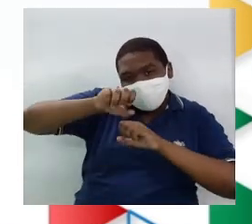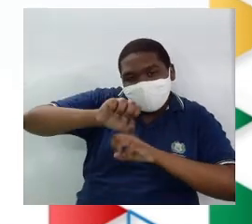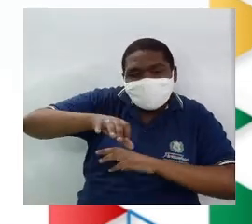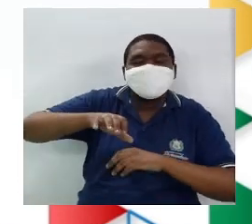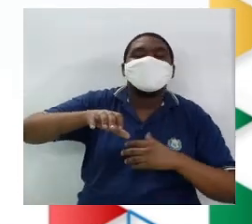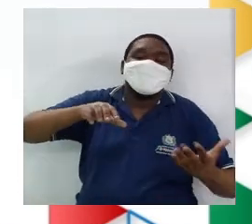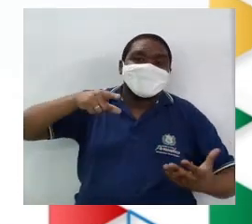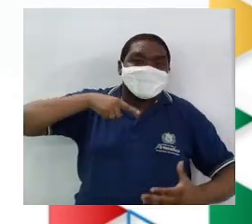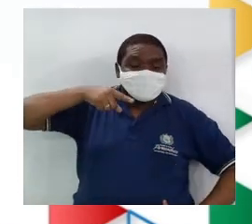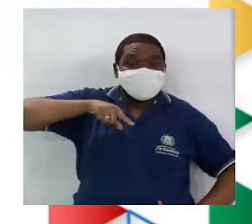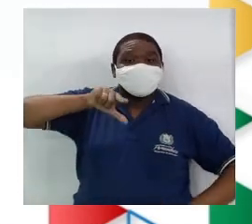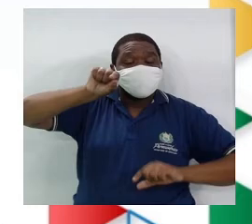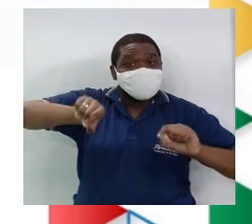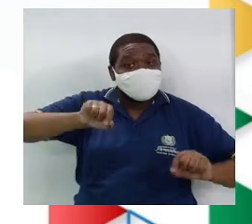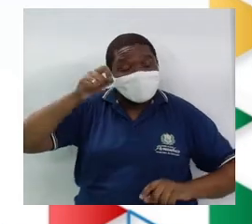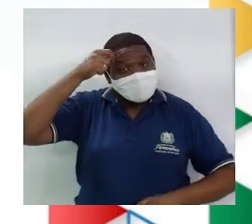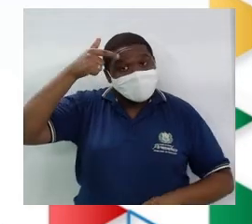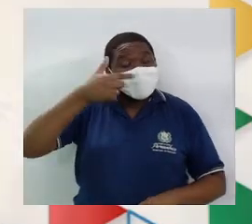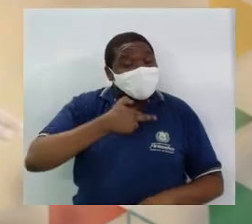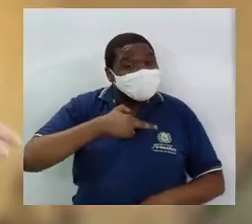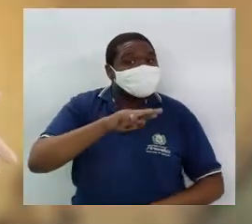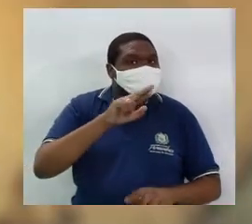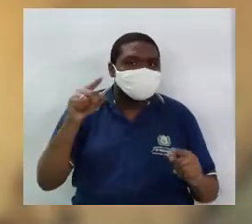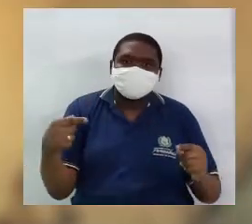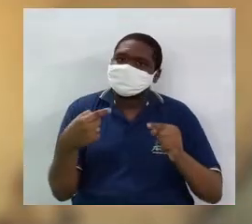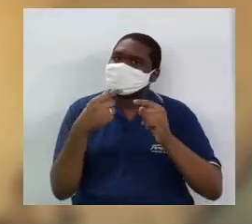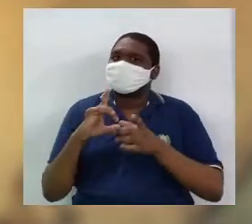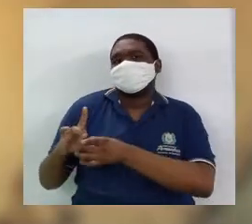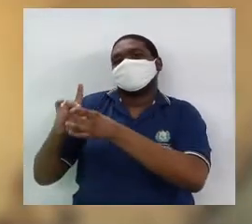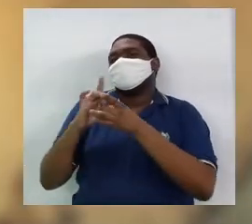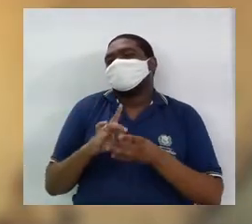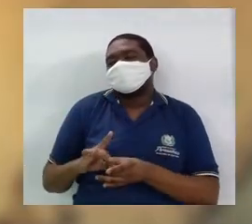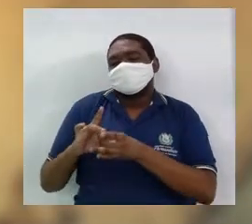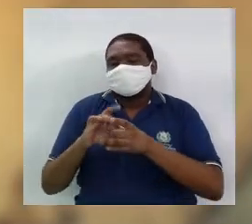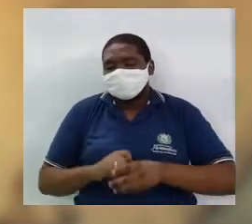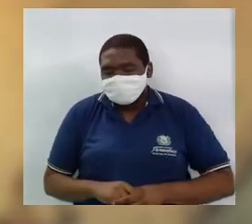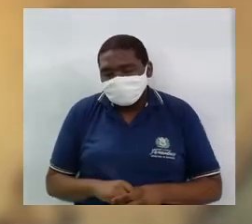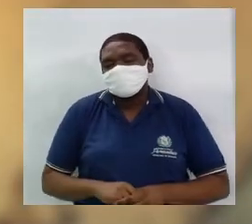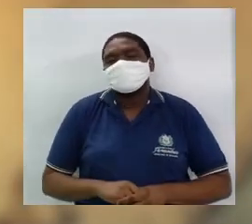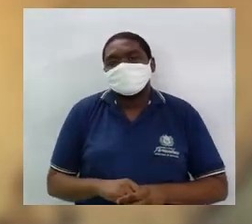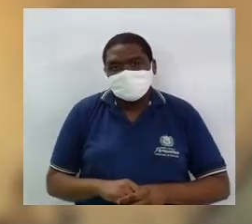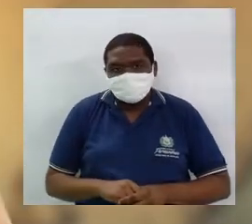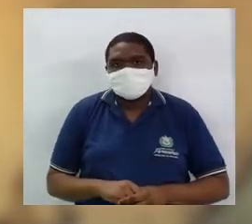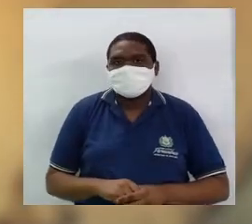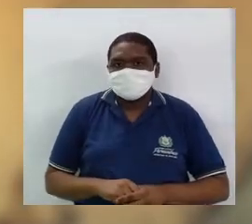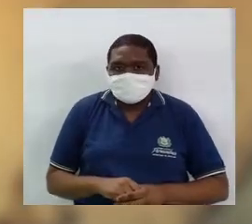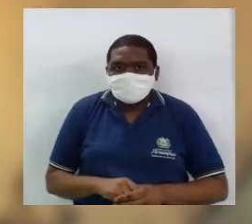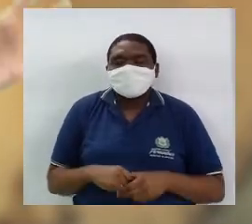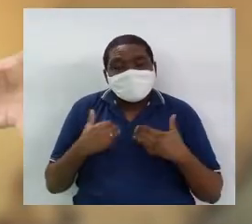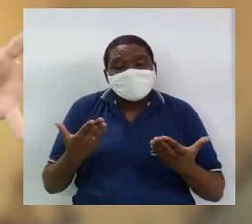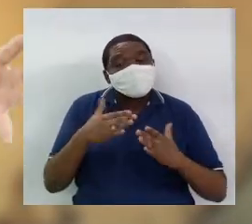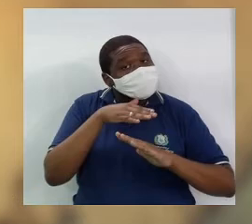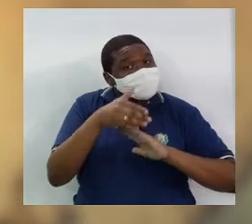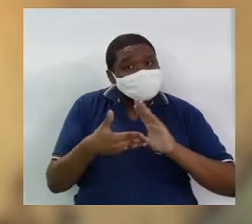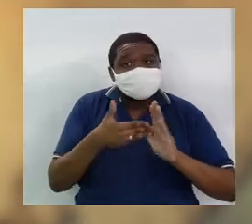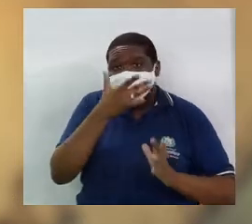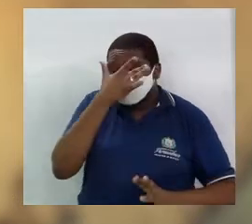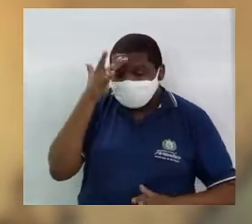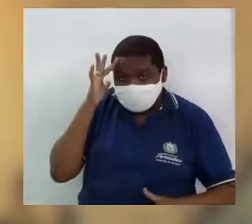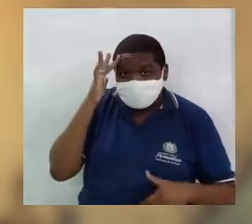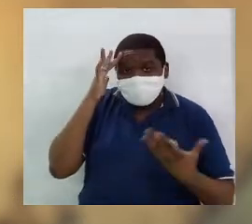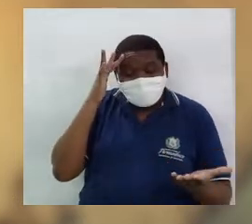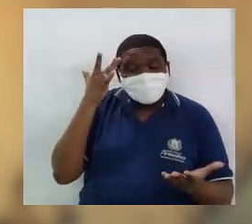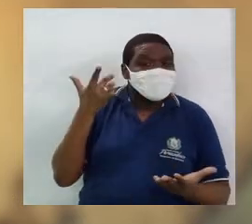espiritualidade ecumênica. Quando nós falamos de espiritualidade ecumênica, para todos,